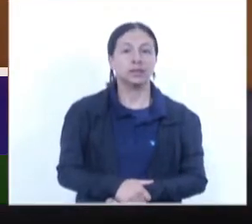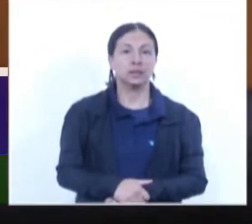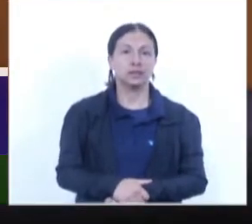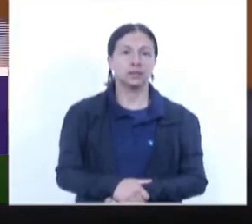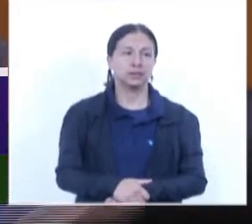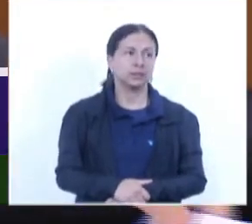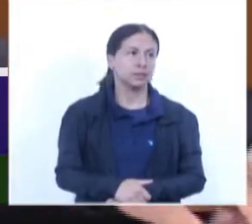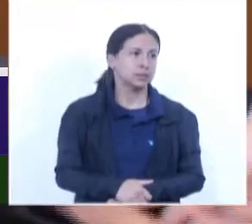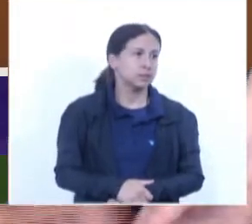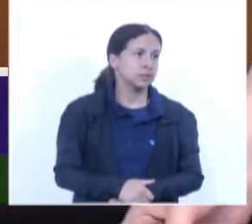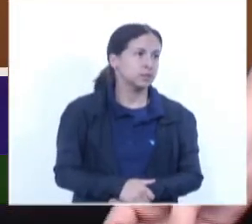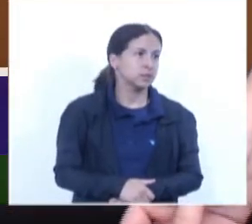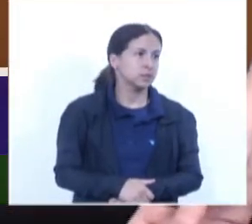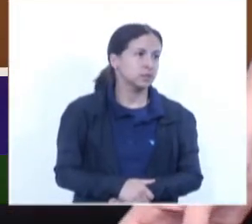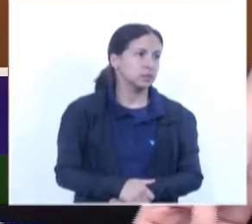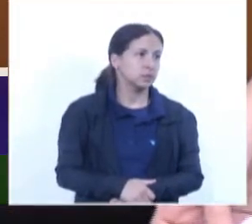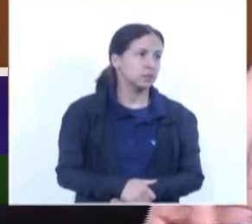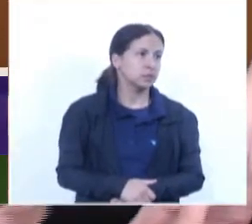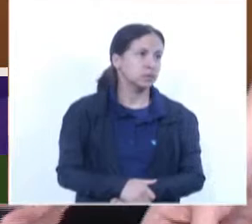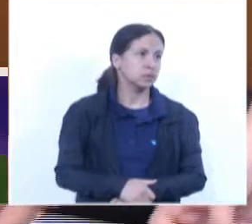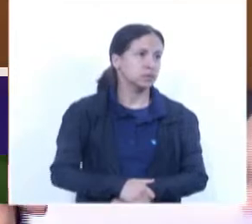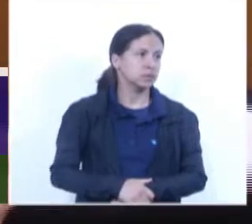Anderson Lima